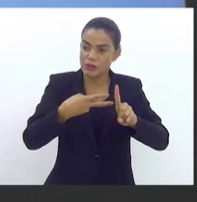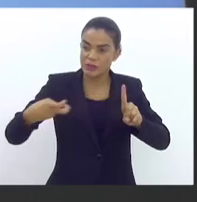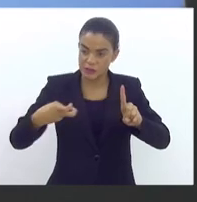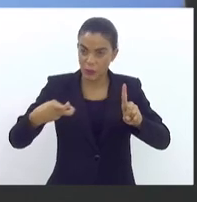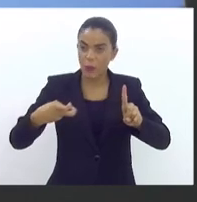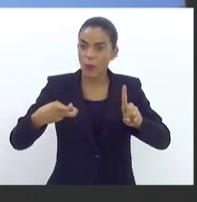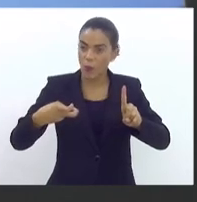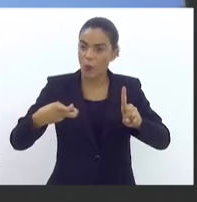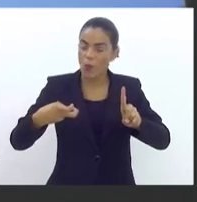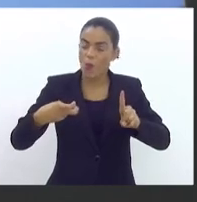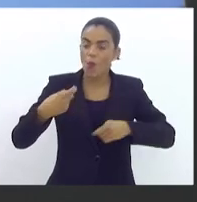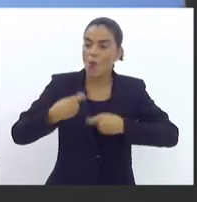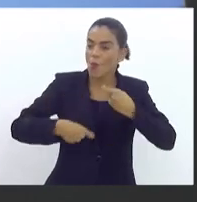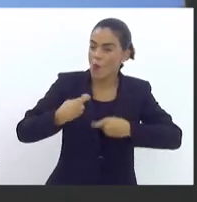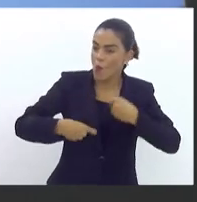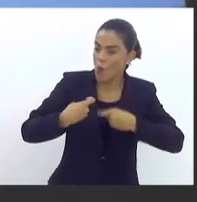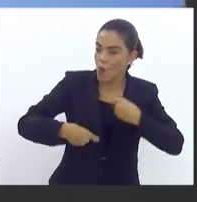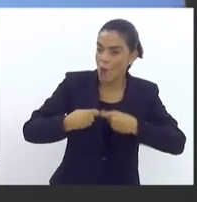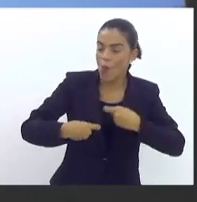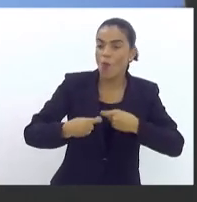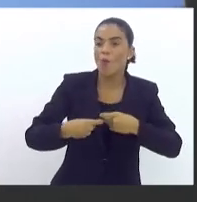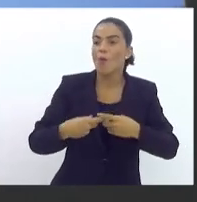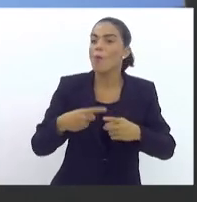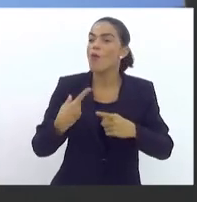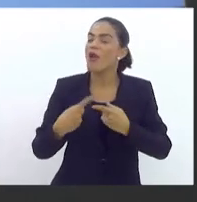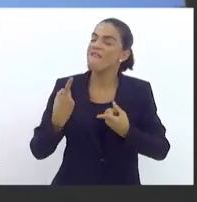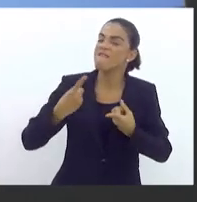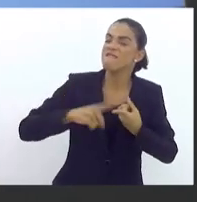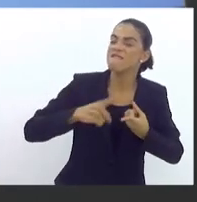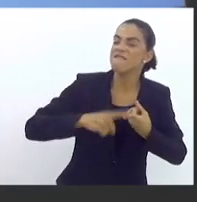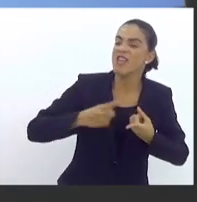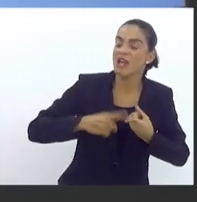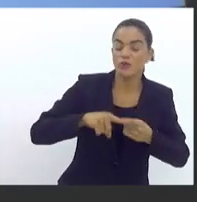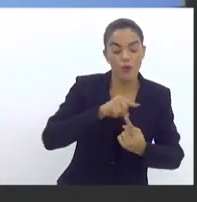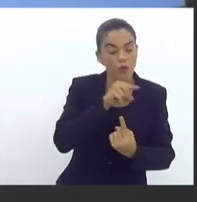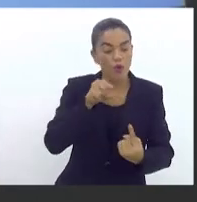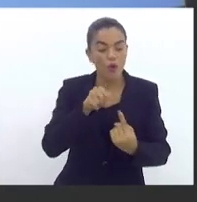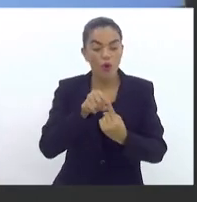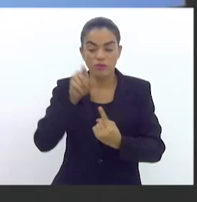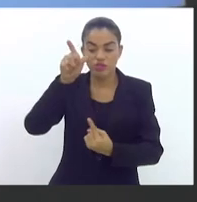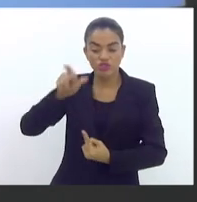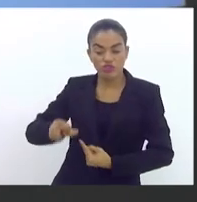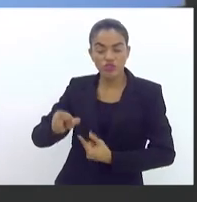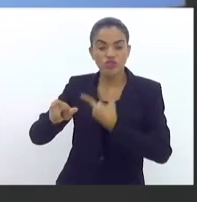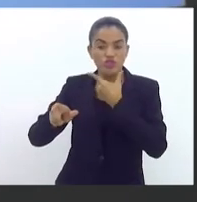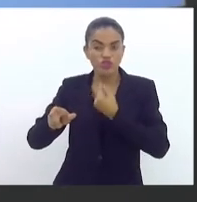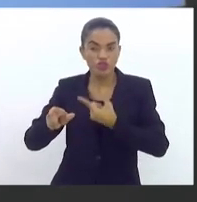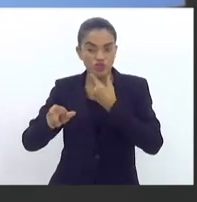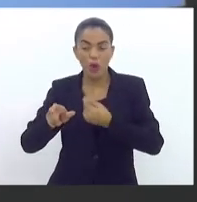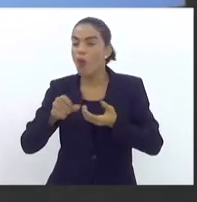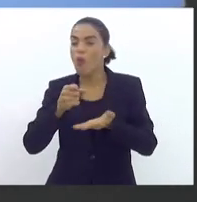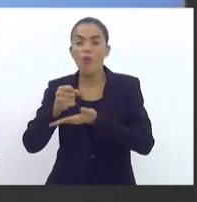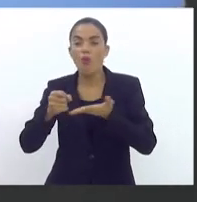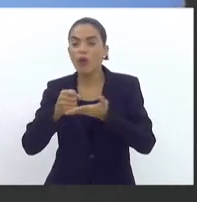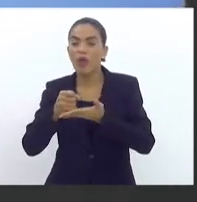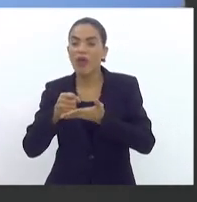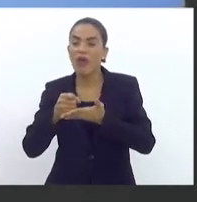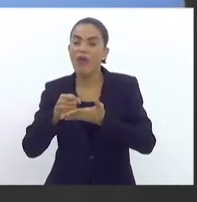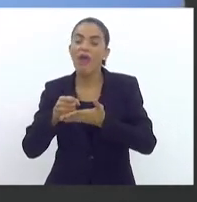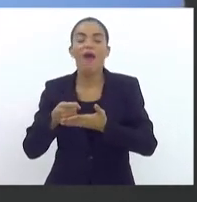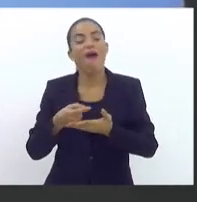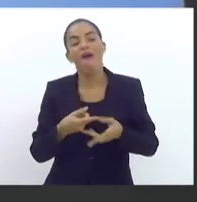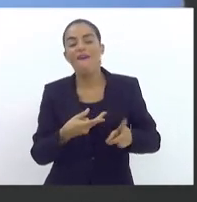é extorsão é sexual porque aí já não é vingança né o objetivo desse autor do crime basicamente é oferir